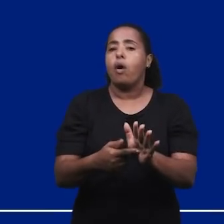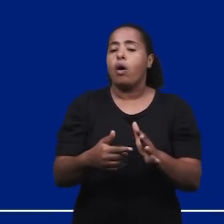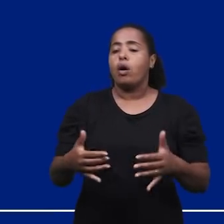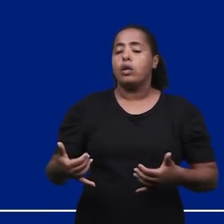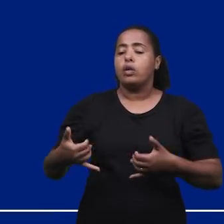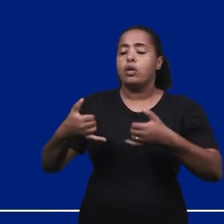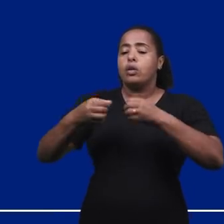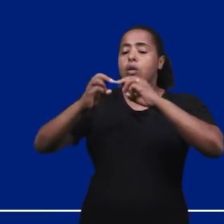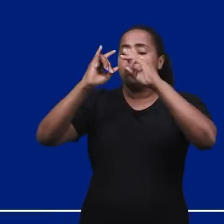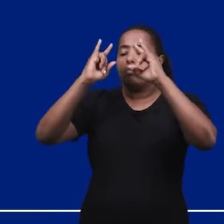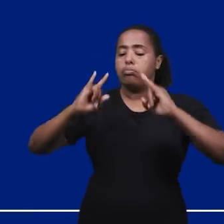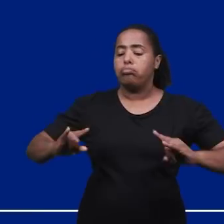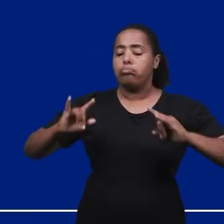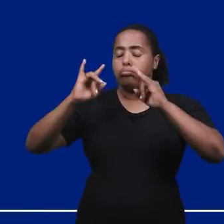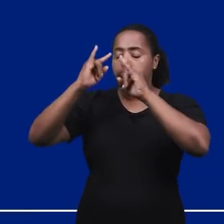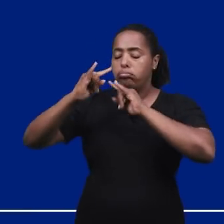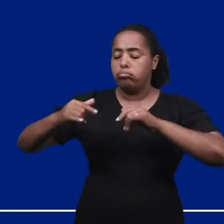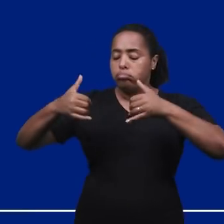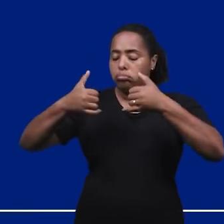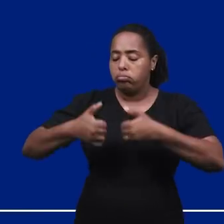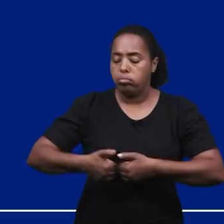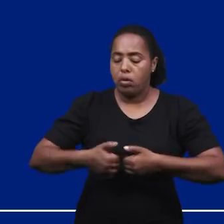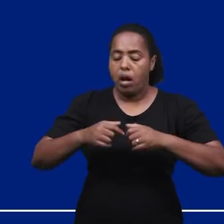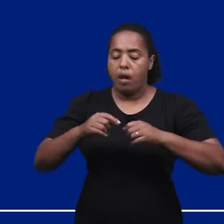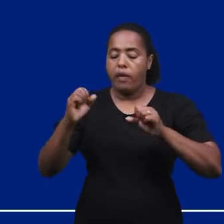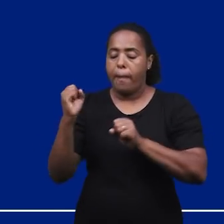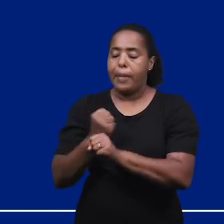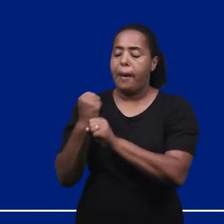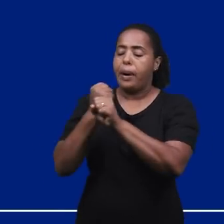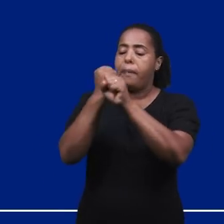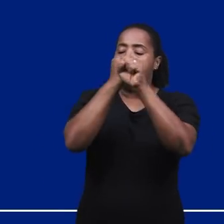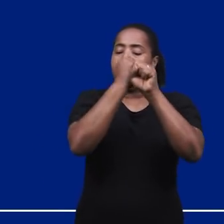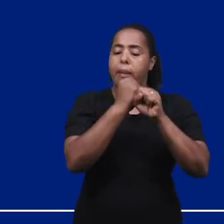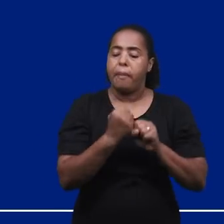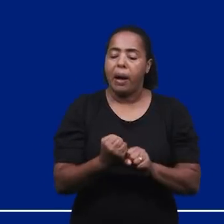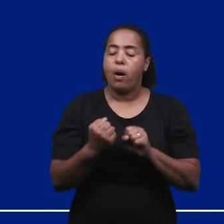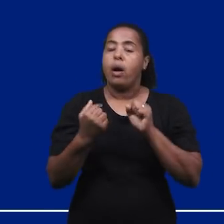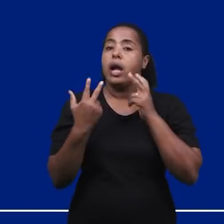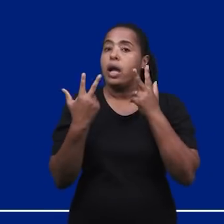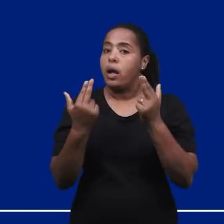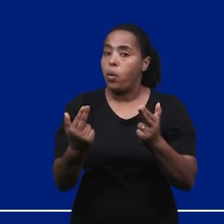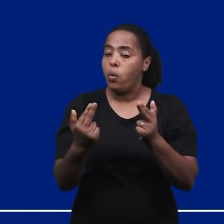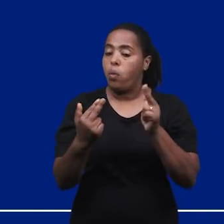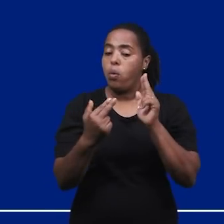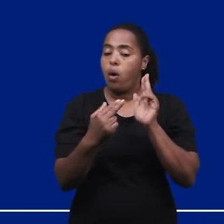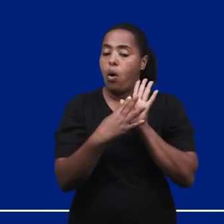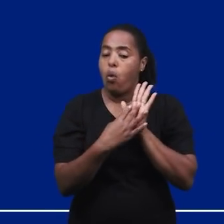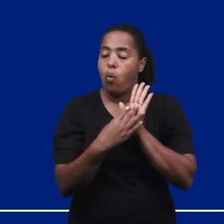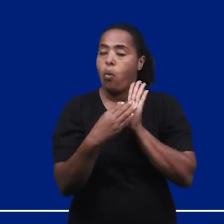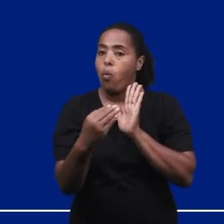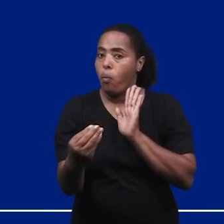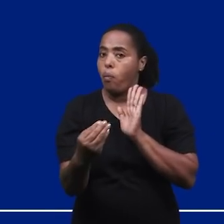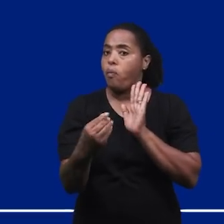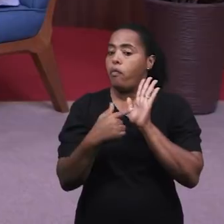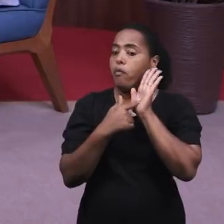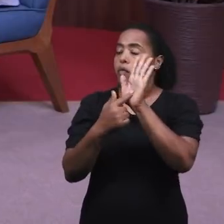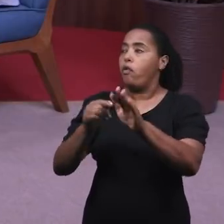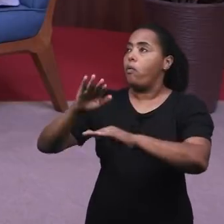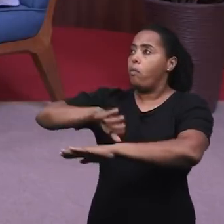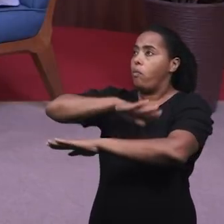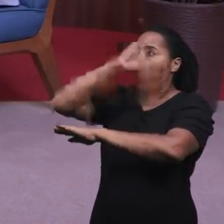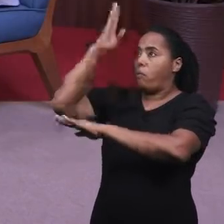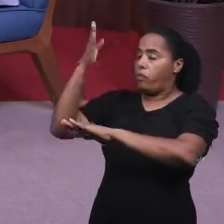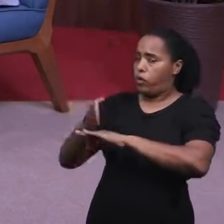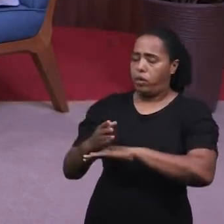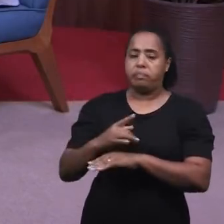tabernáculo conforme ao modelo que te foi mostrado no monte. Daniel, quando o povo